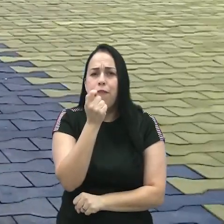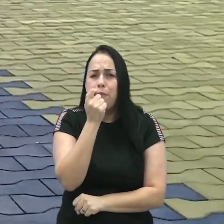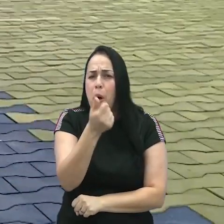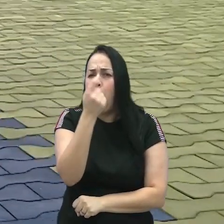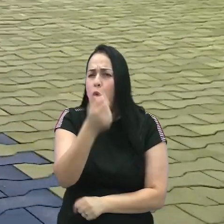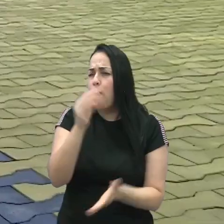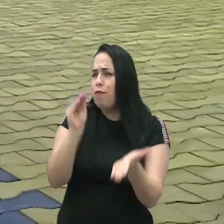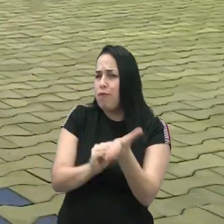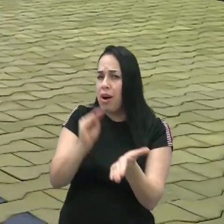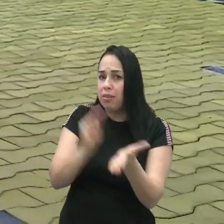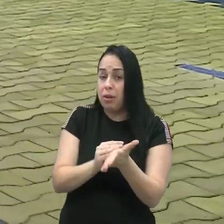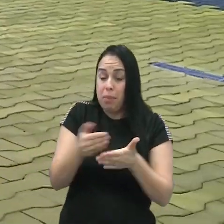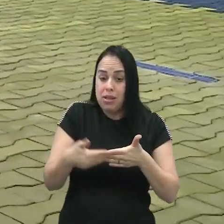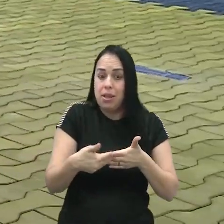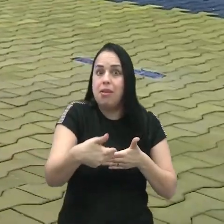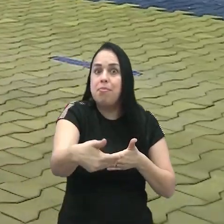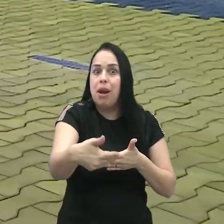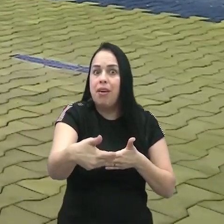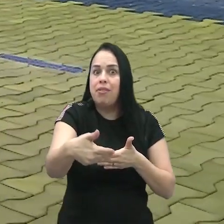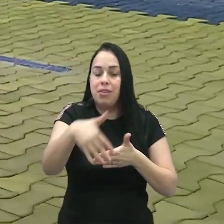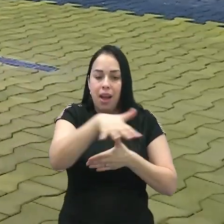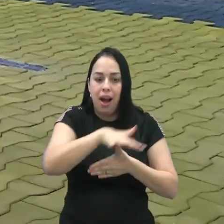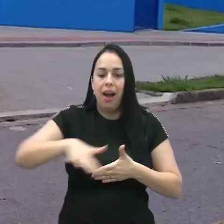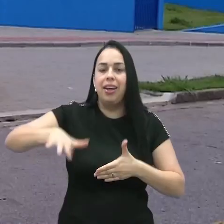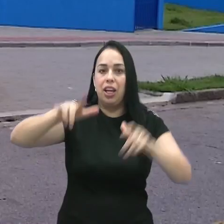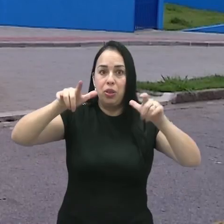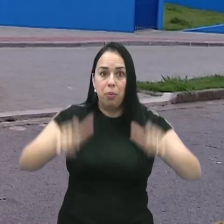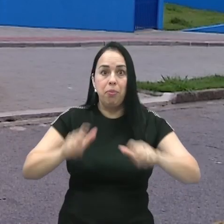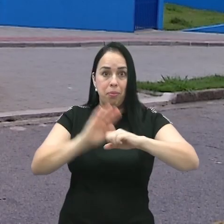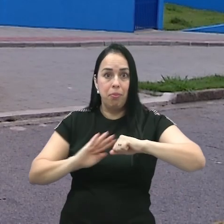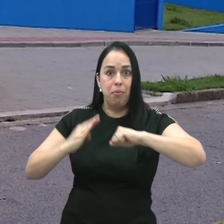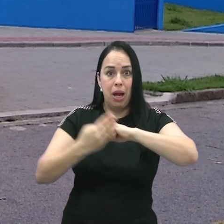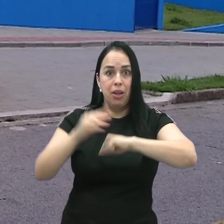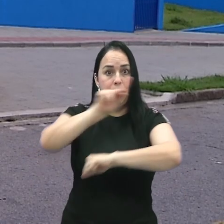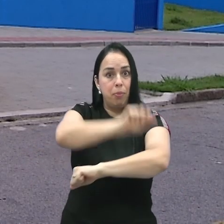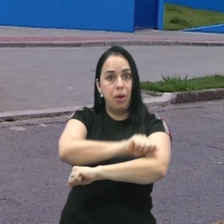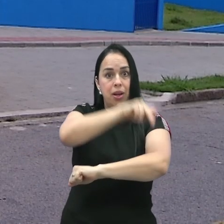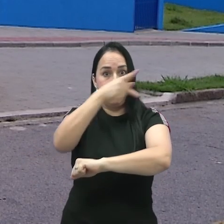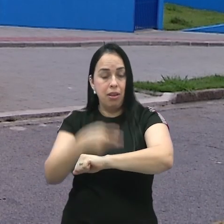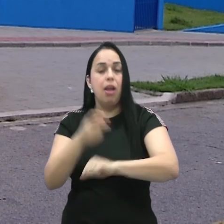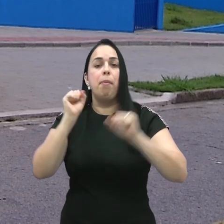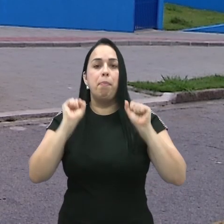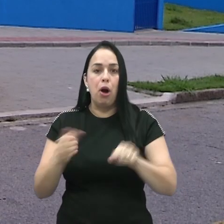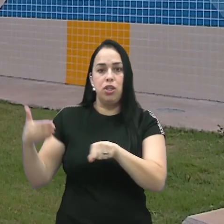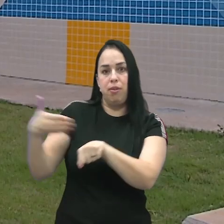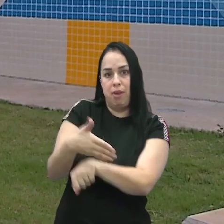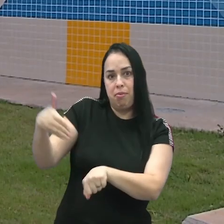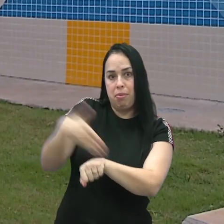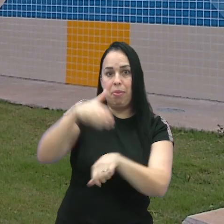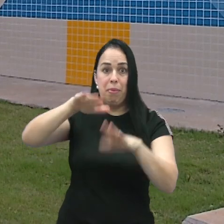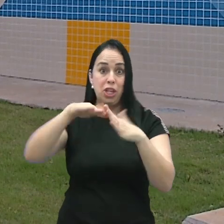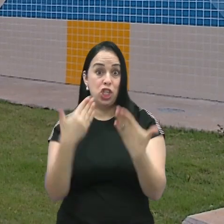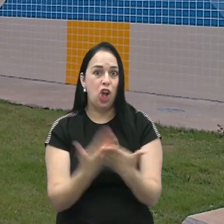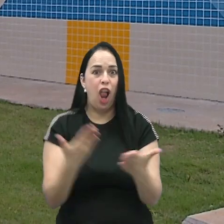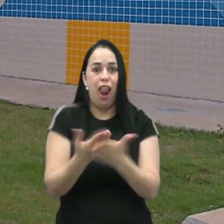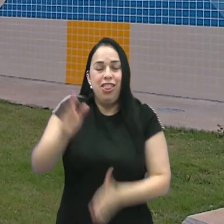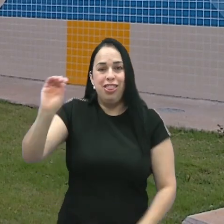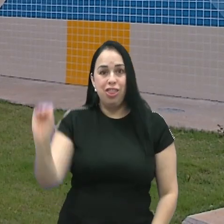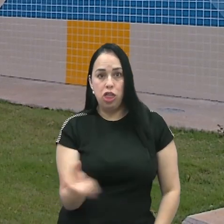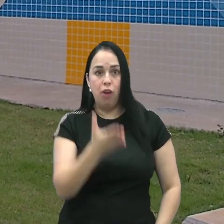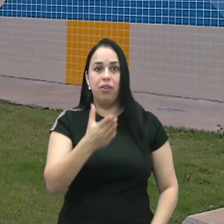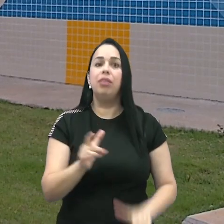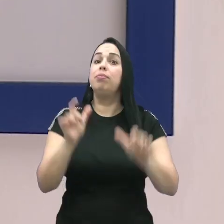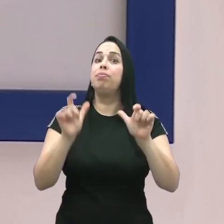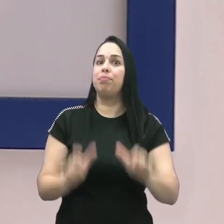obras, restam os últimos detalhes. Em breve, alunos do bairro Vila Paiva, na região norte, já poderão estudar em uma